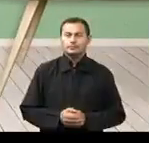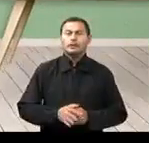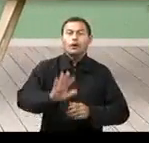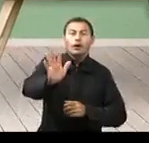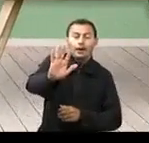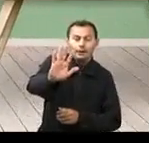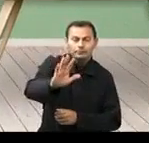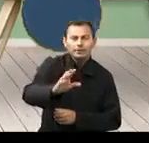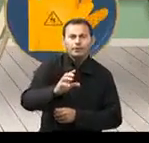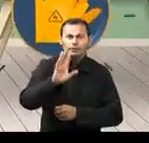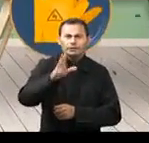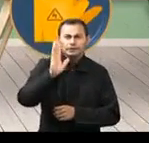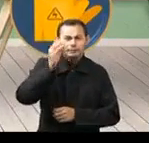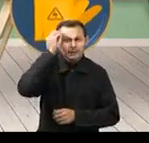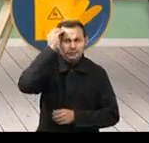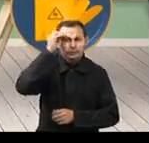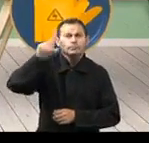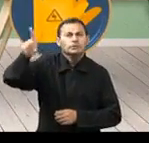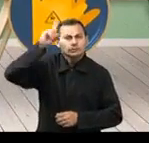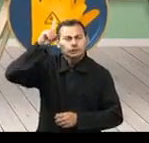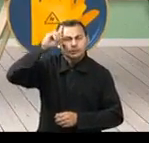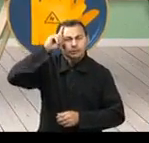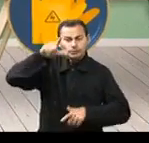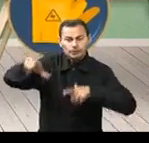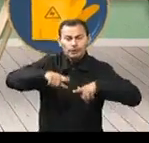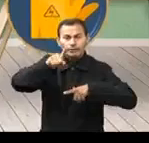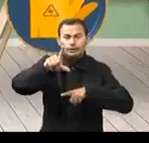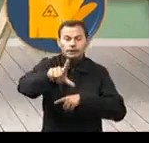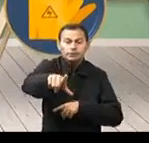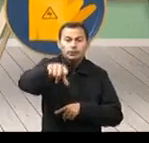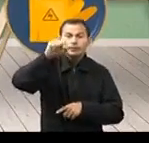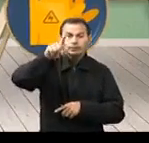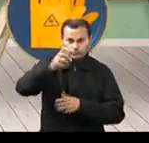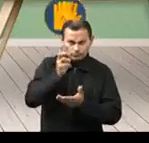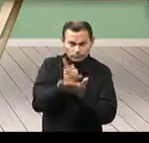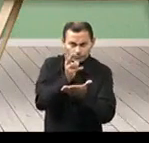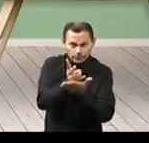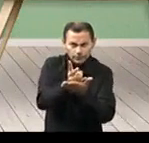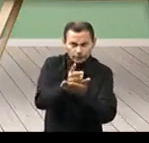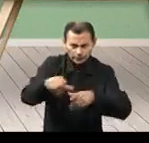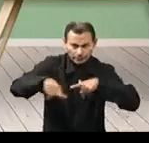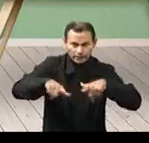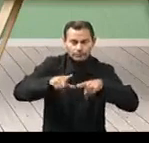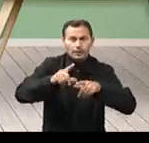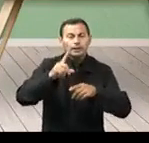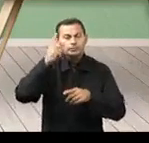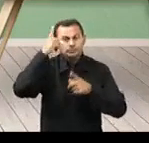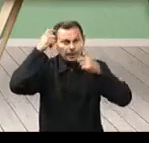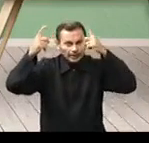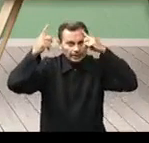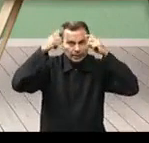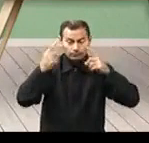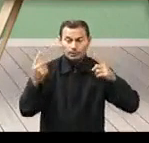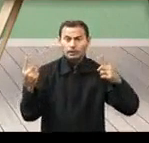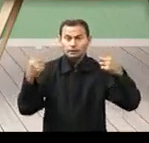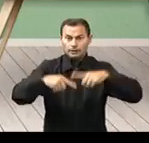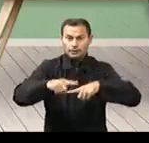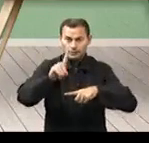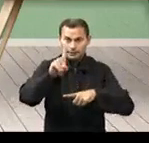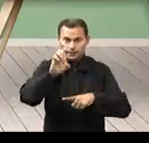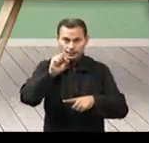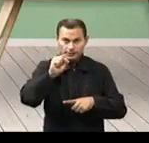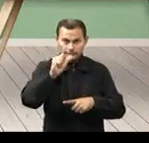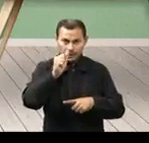Olá! Você já pensou no dia a dia da carreira que você escolheu seguir? Bom, para ter uma ideia dos desafios da sua